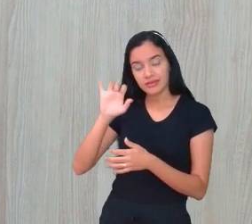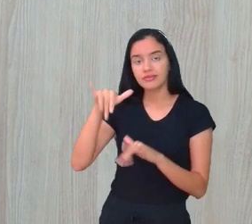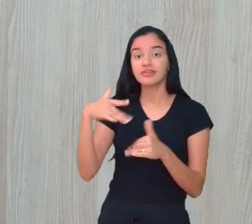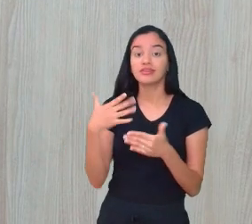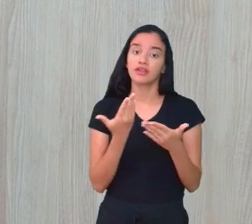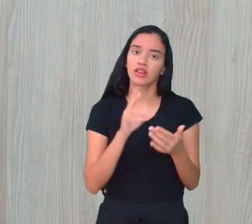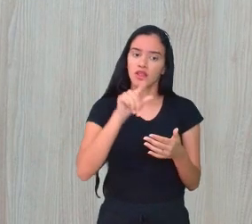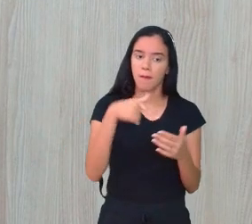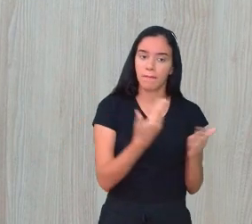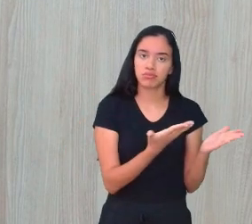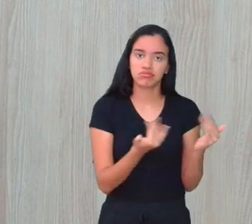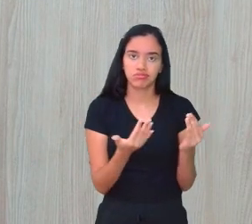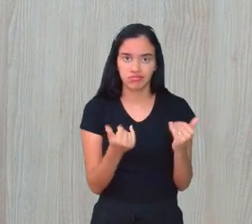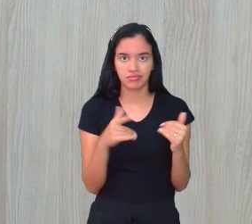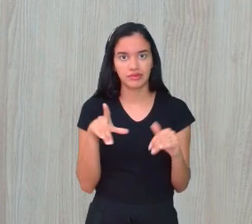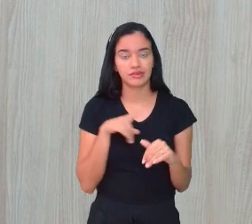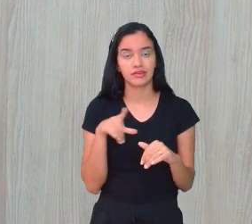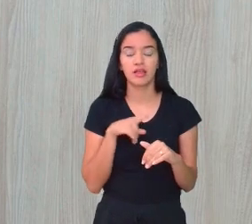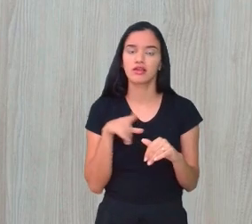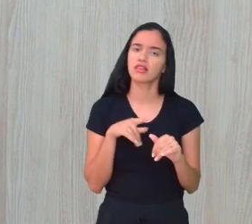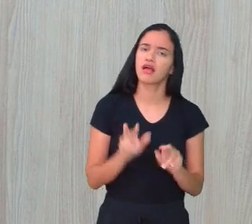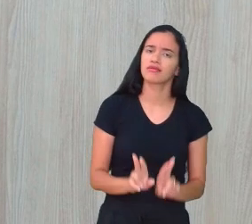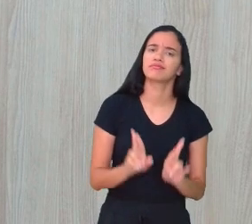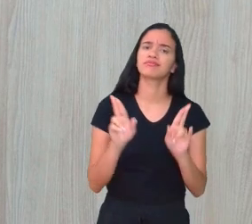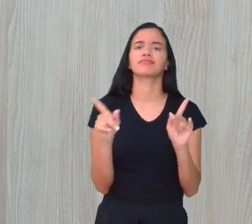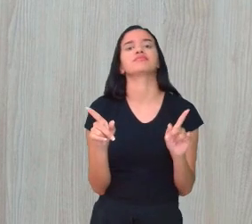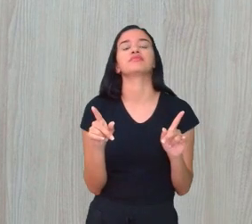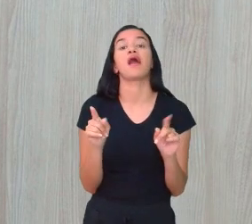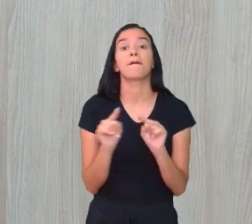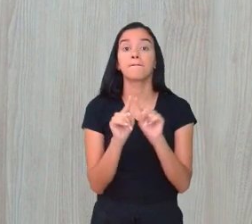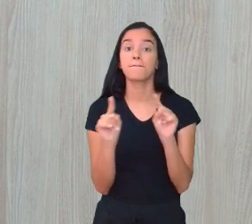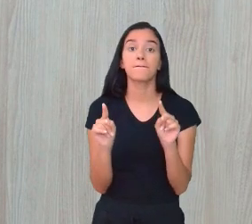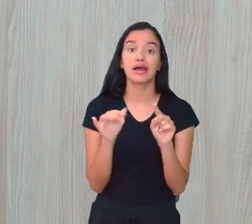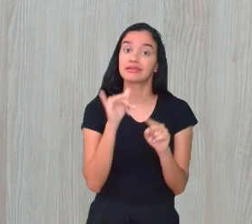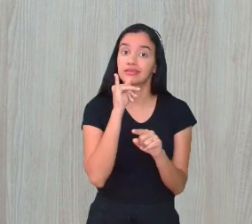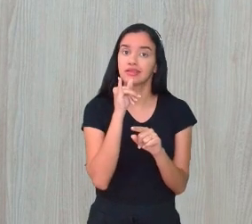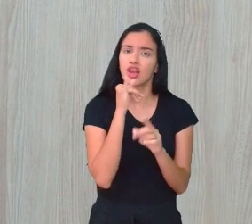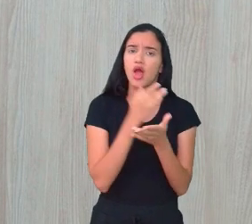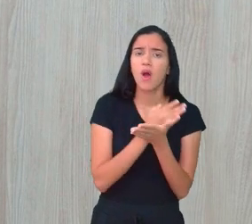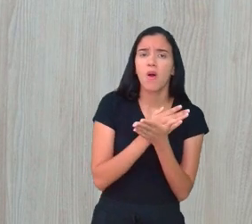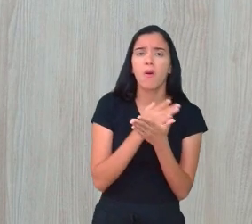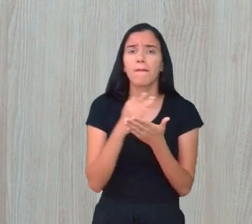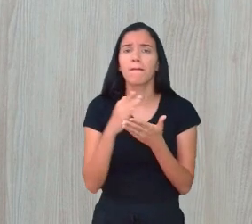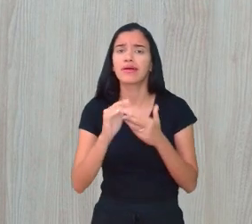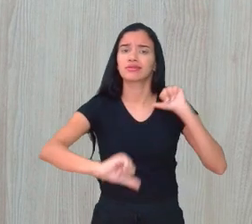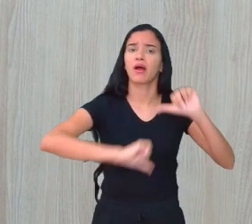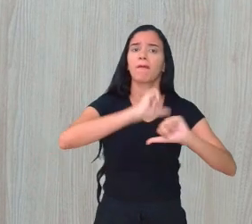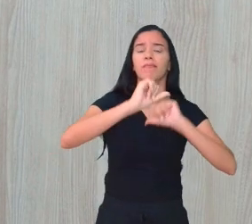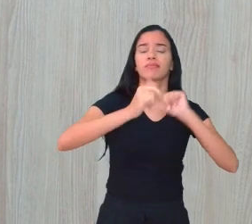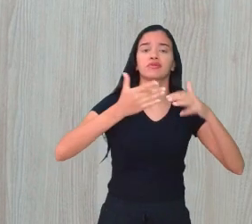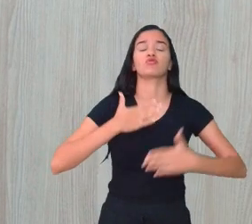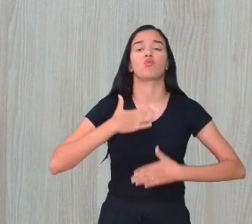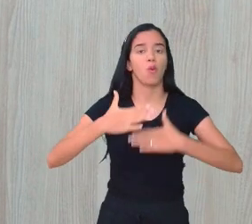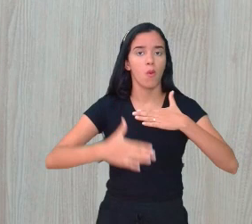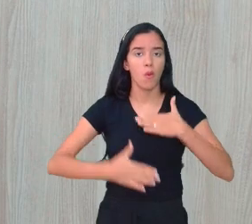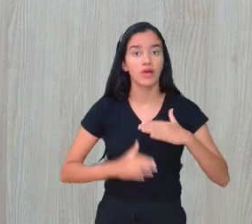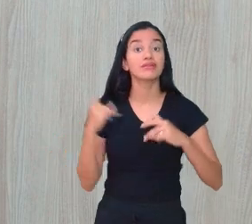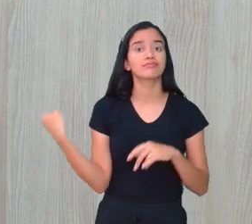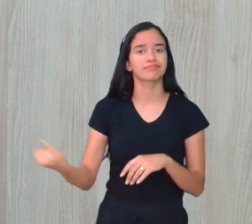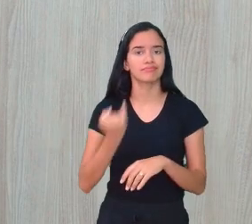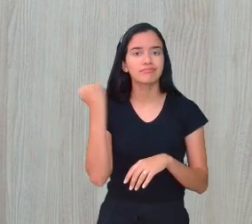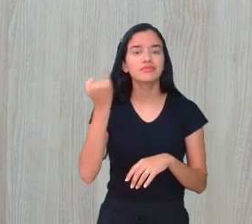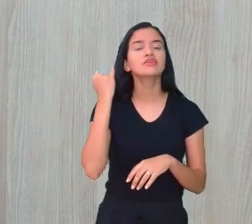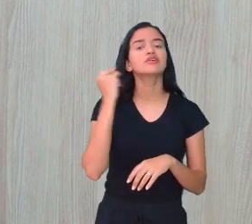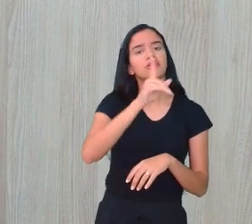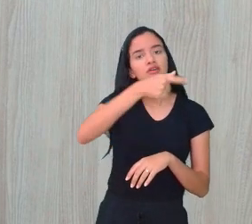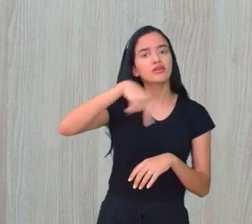o adolescente também, que existe, assim, algumas diferenças. Mas, assim, eles já começam aquela mudança do corpo. Então, é muito importante